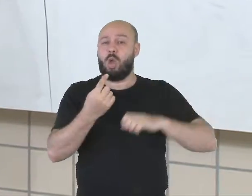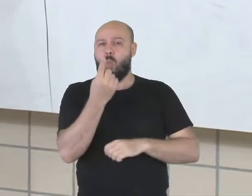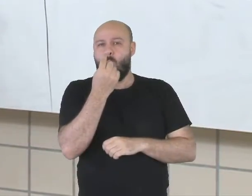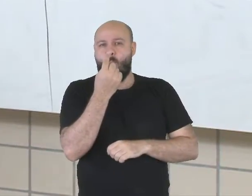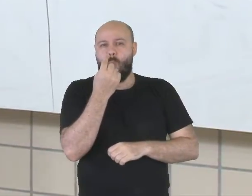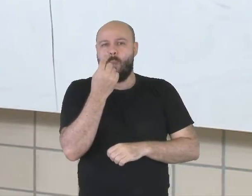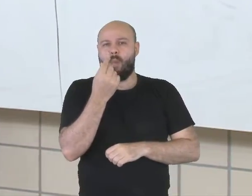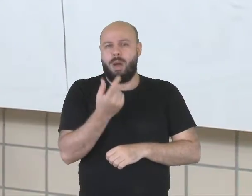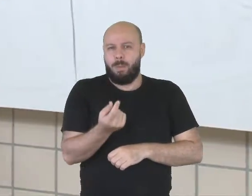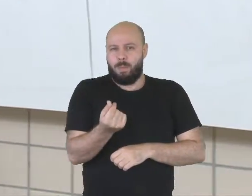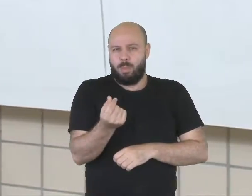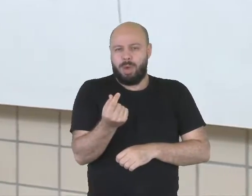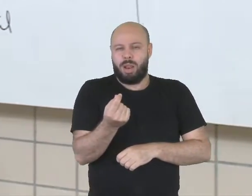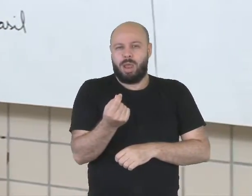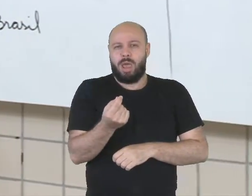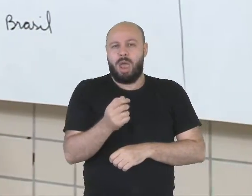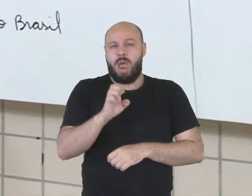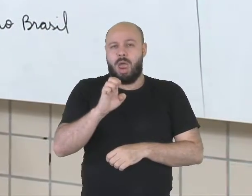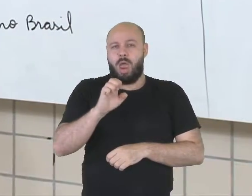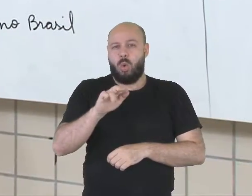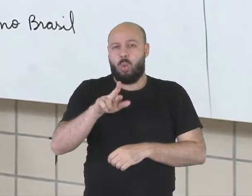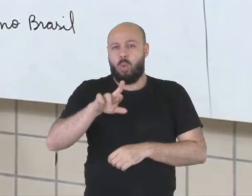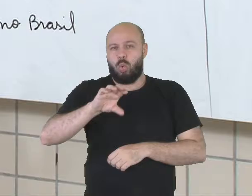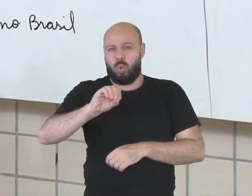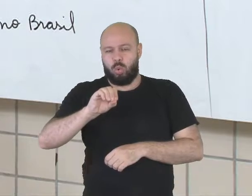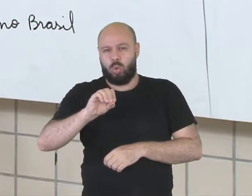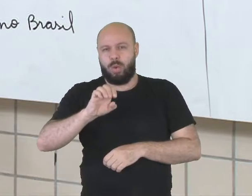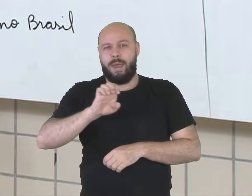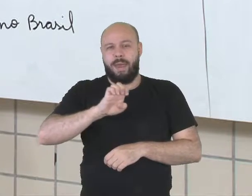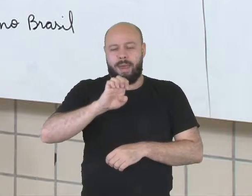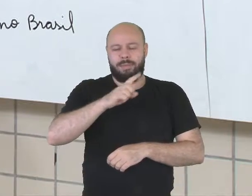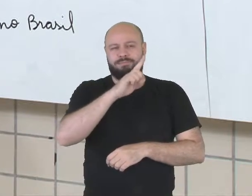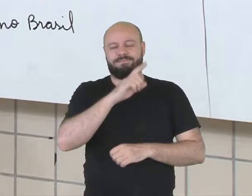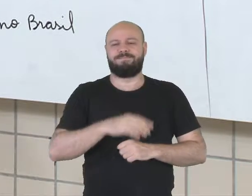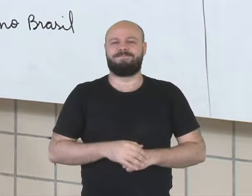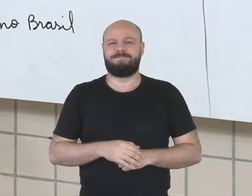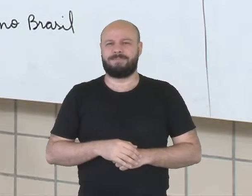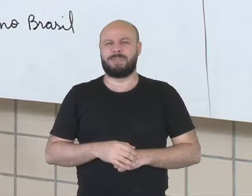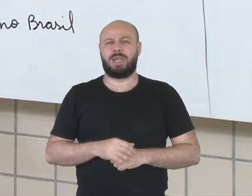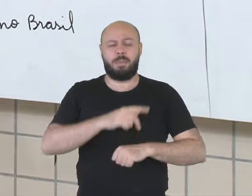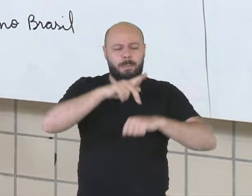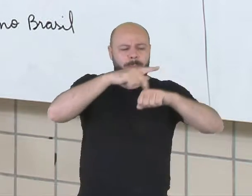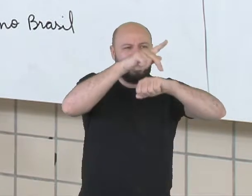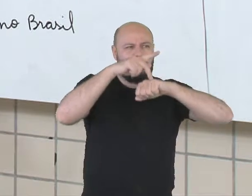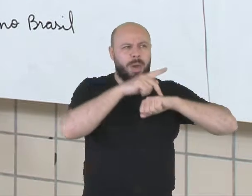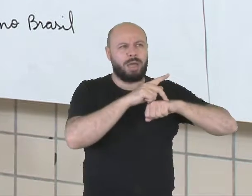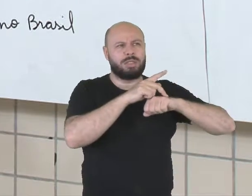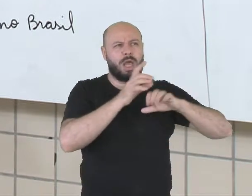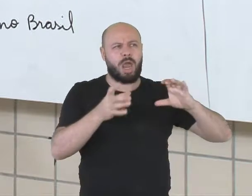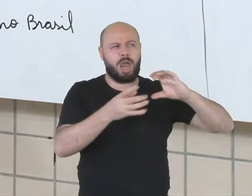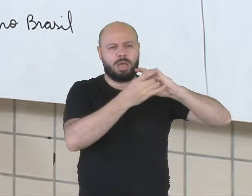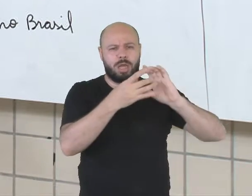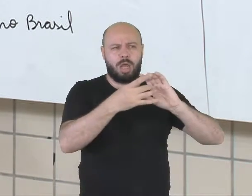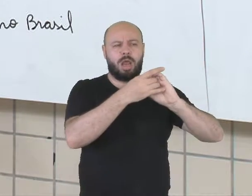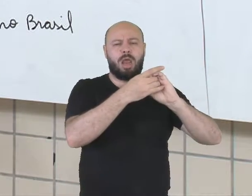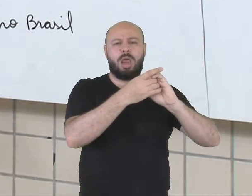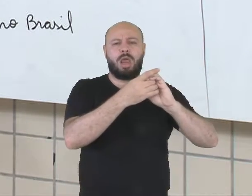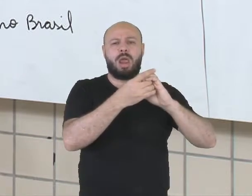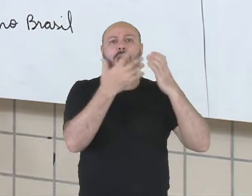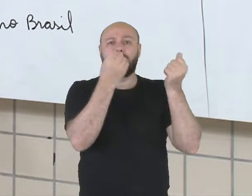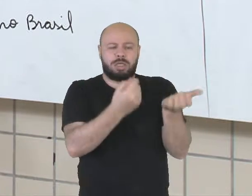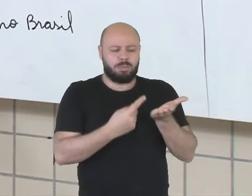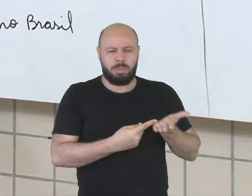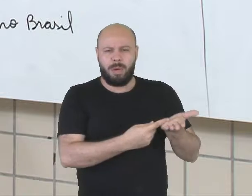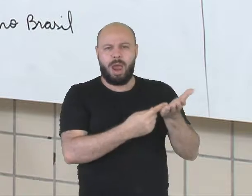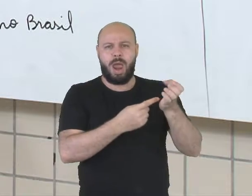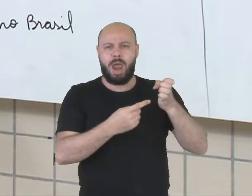Essa moeda única, a maioria dos países que fazem parte da União Europeia, eles também aceitaram o